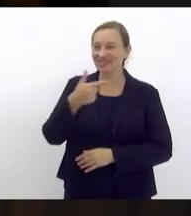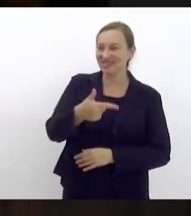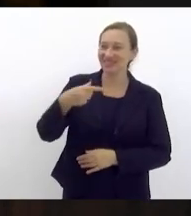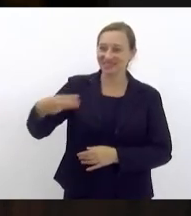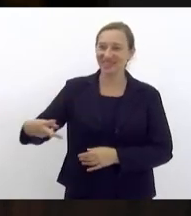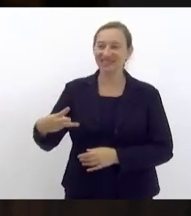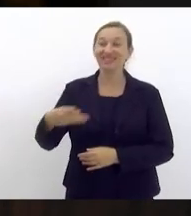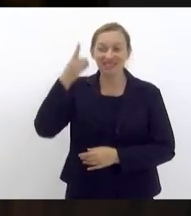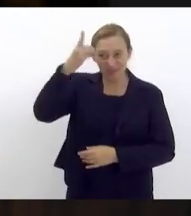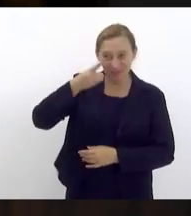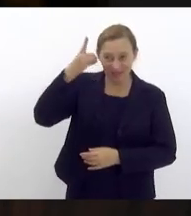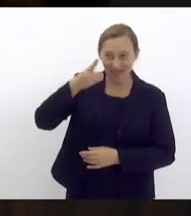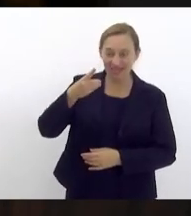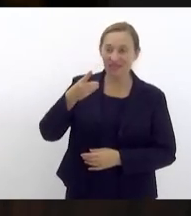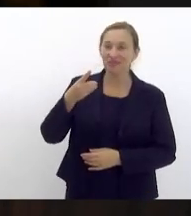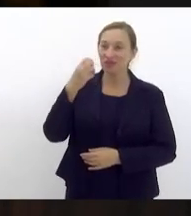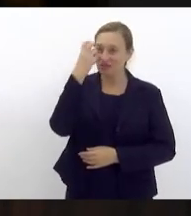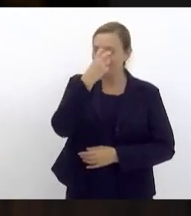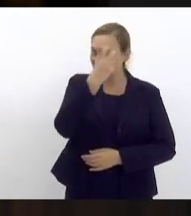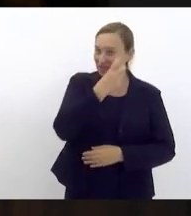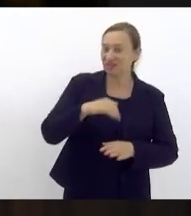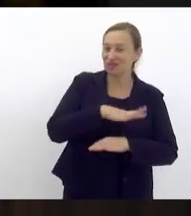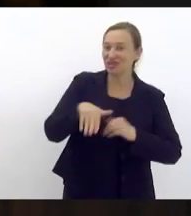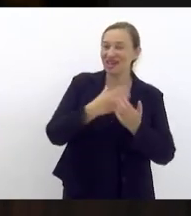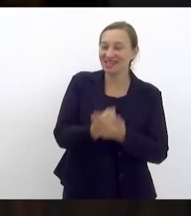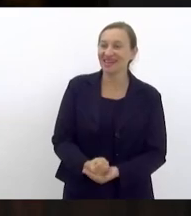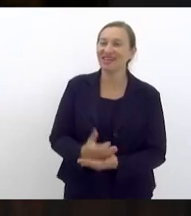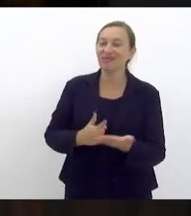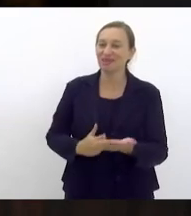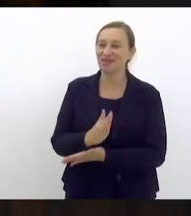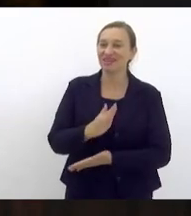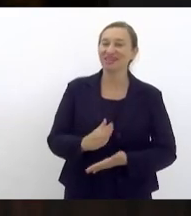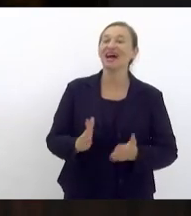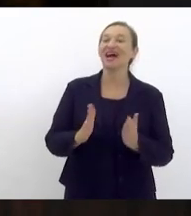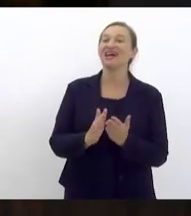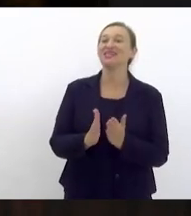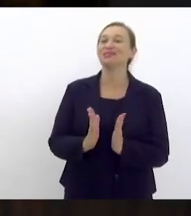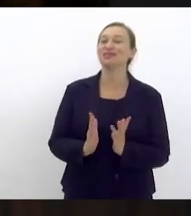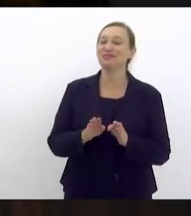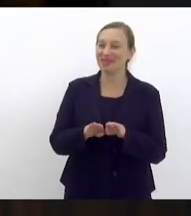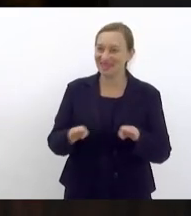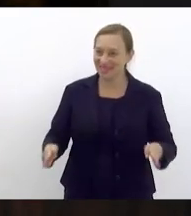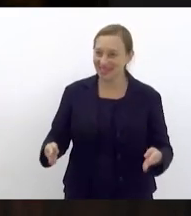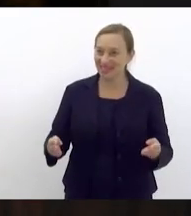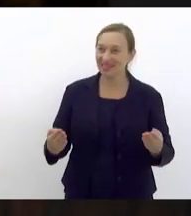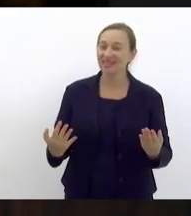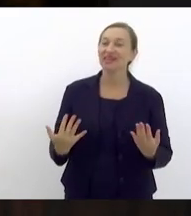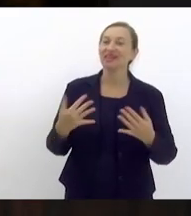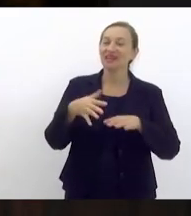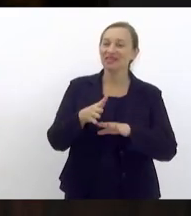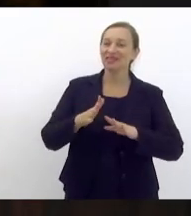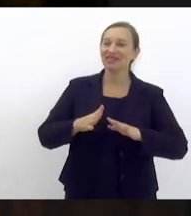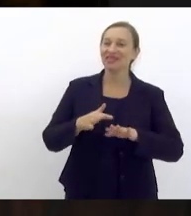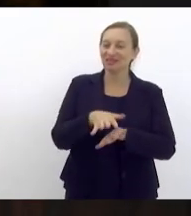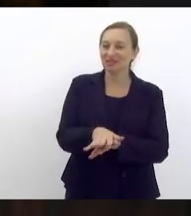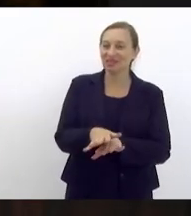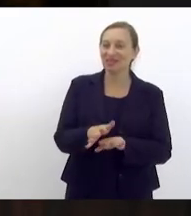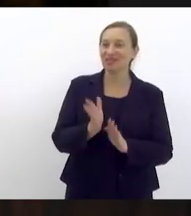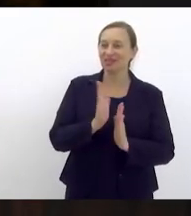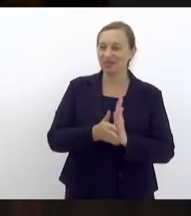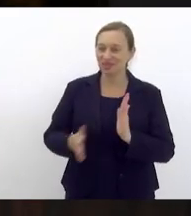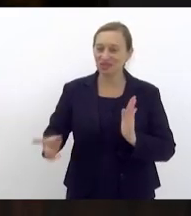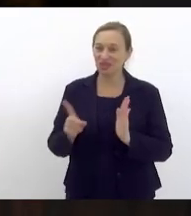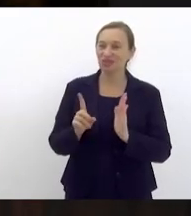da deputada Verônica Lima se ele quer provar perguntas como estão aprovado a sobremesa requerimento de inclusão na hora do dia do projeto